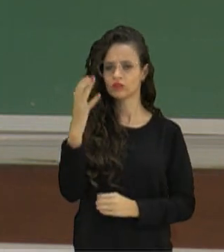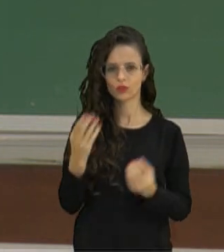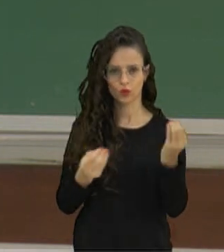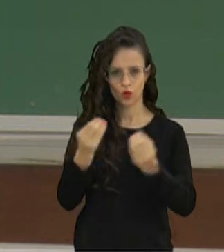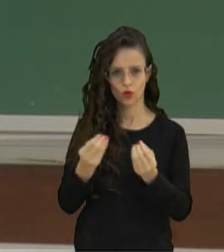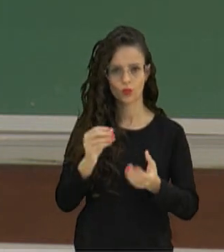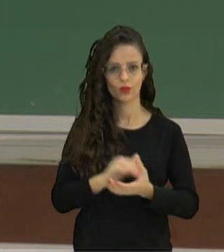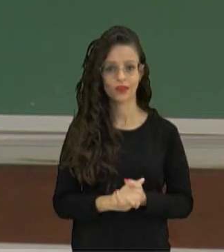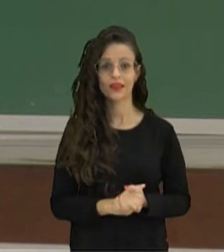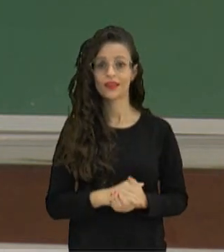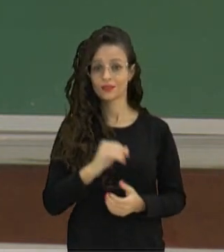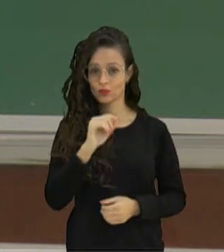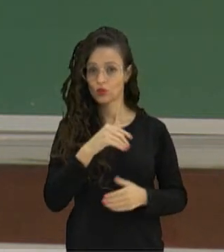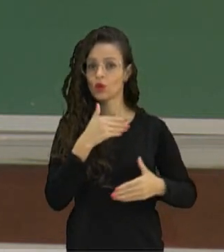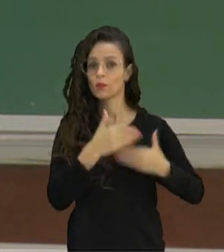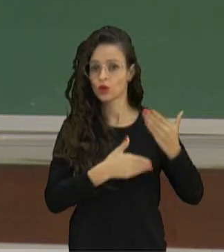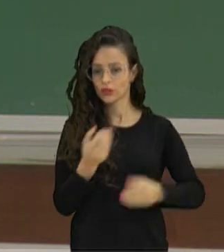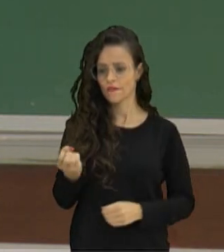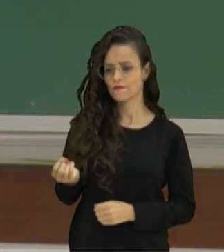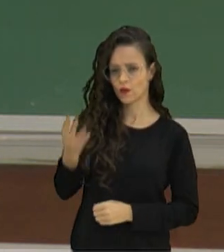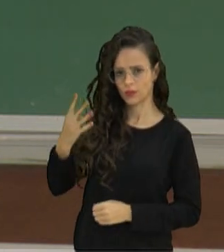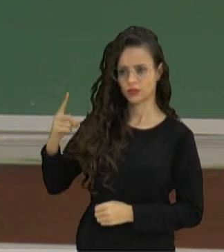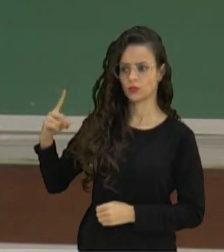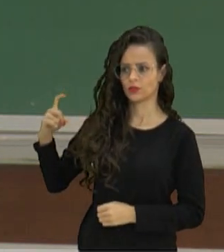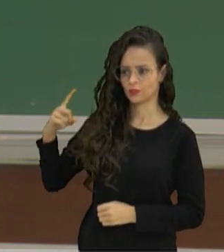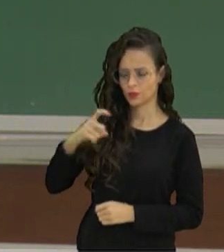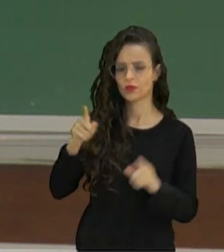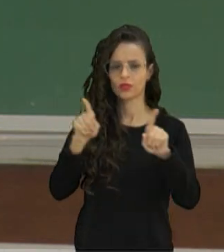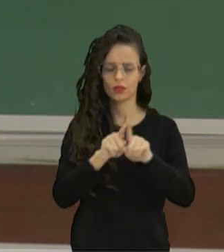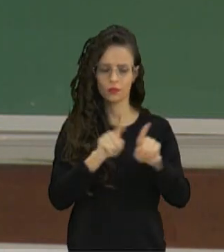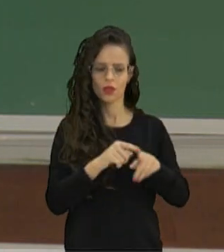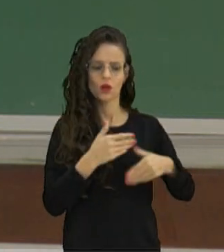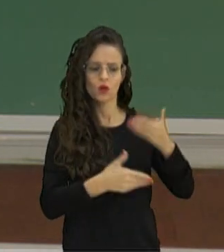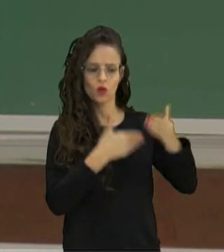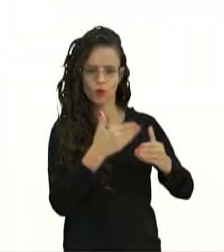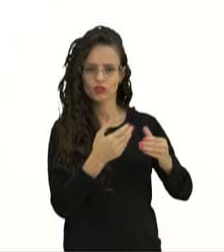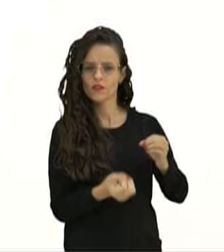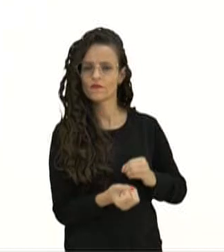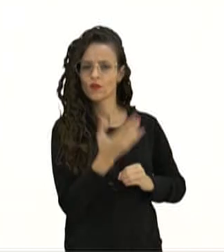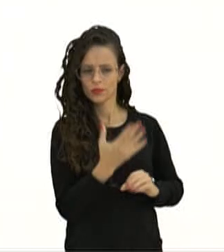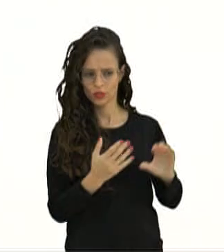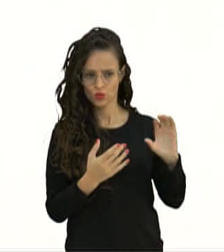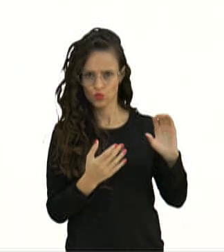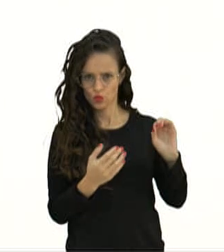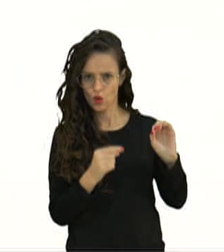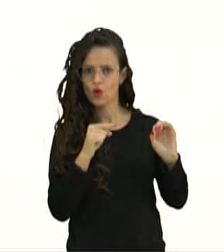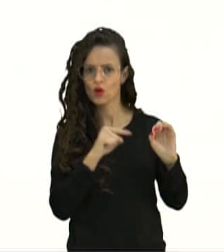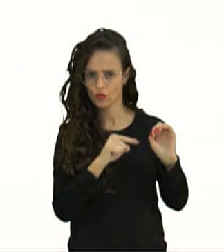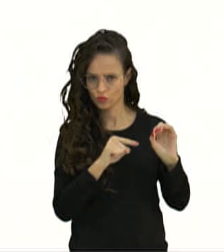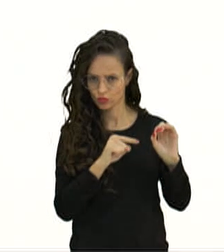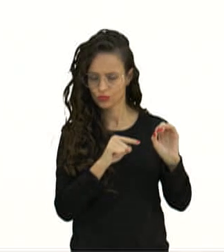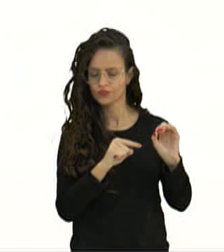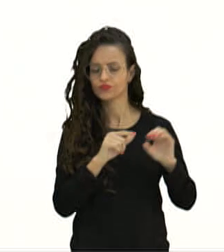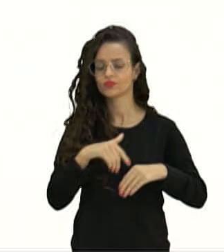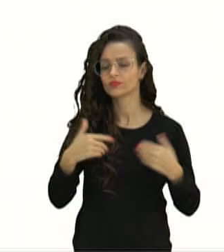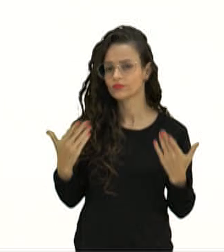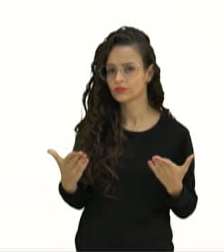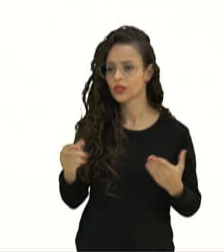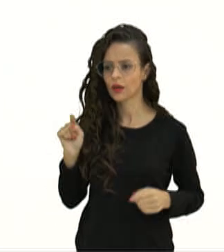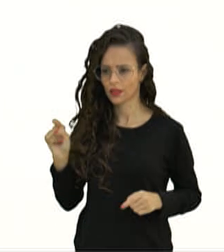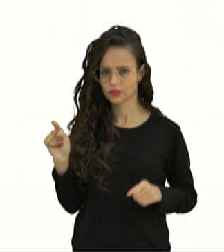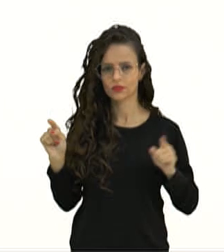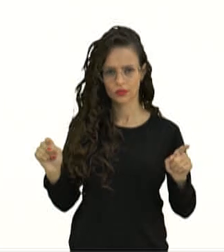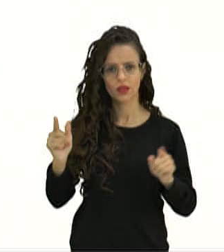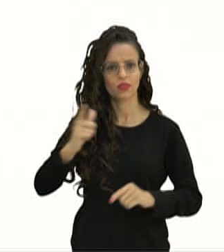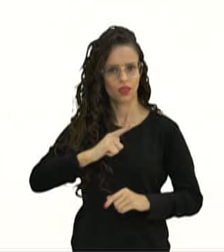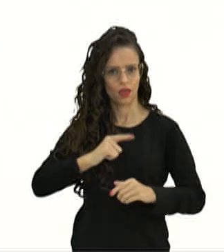na espermatogênese, formação do espermatozoide, quanto na ovogênese, ou óvulo-gênese, que é a formação do óvulo, nós